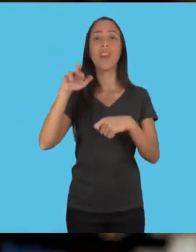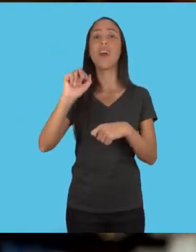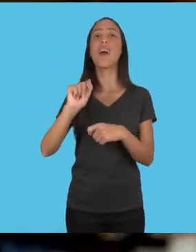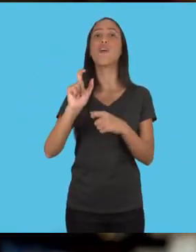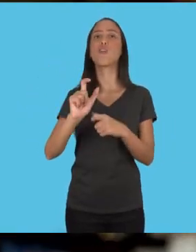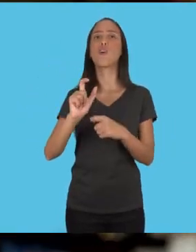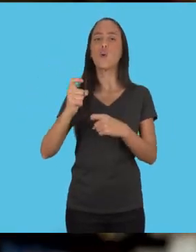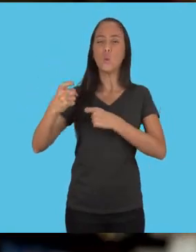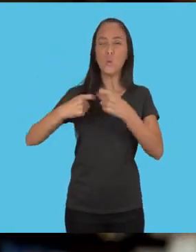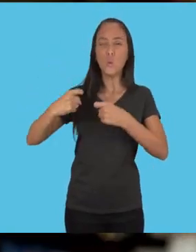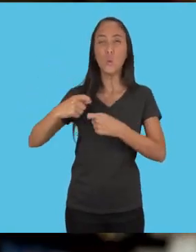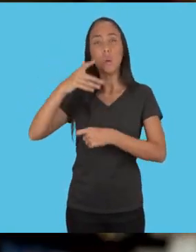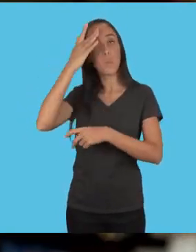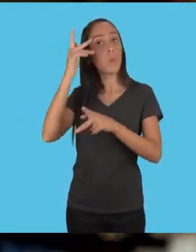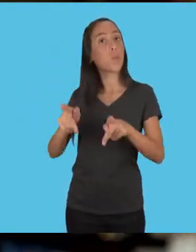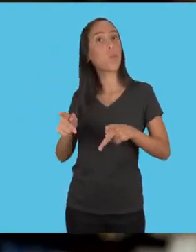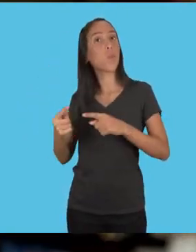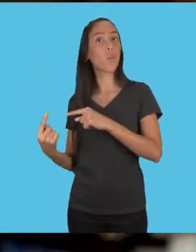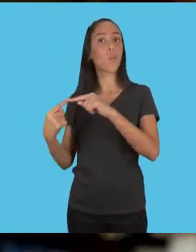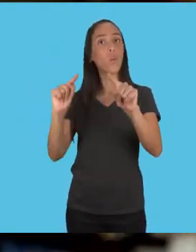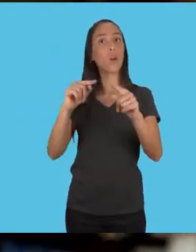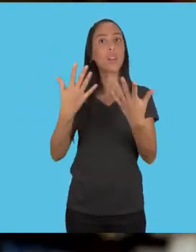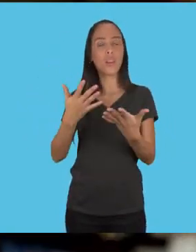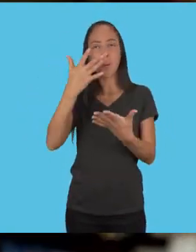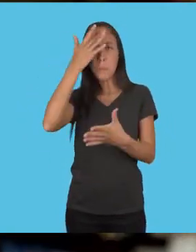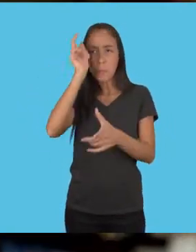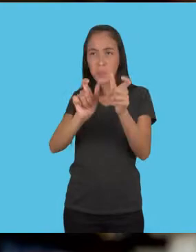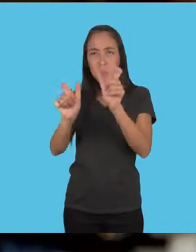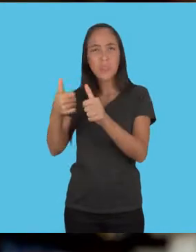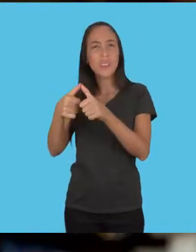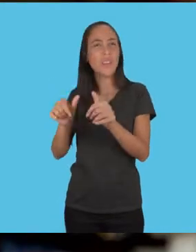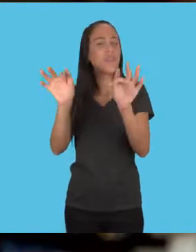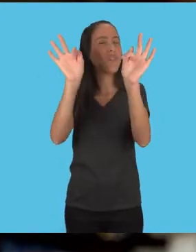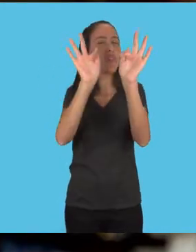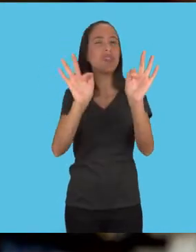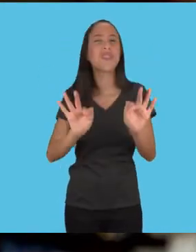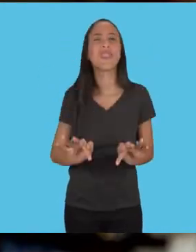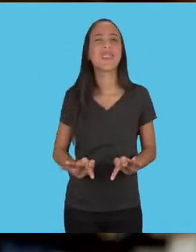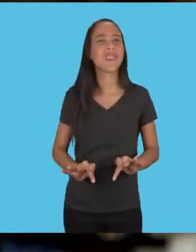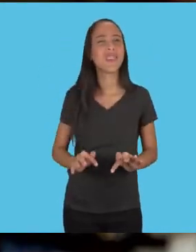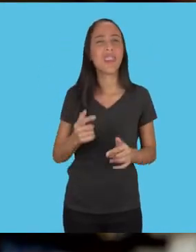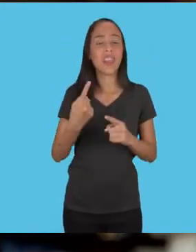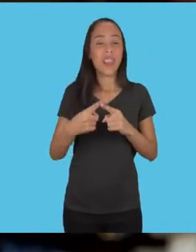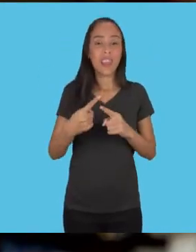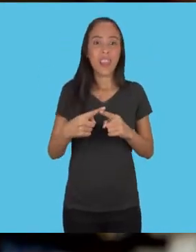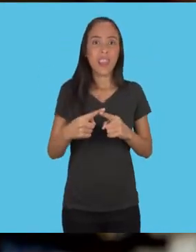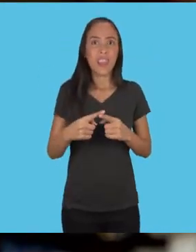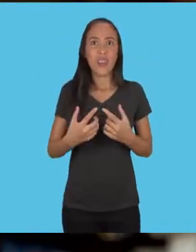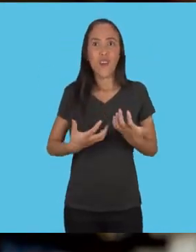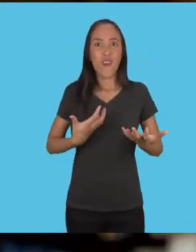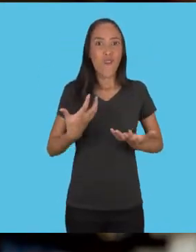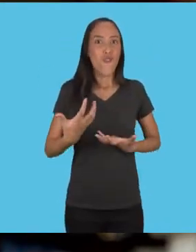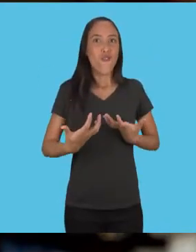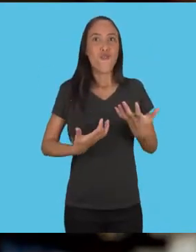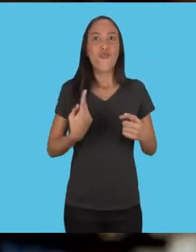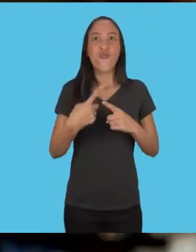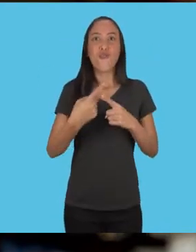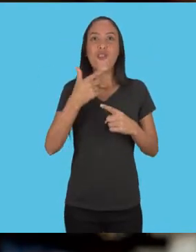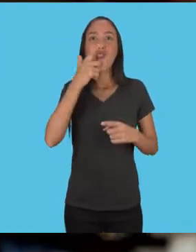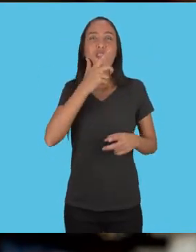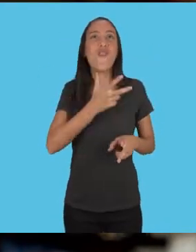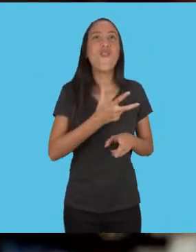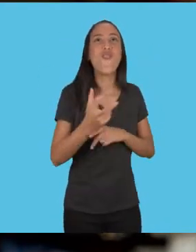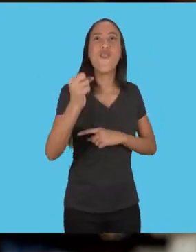as pessoas estavam muito felizes, muito eufóricas dessa